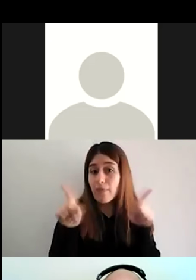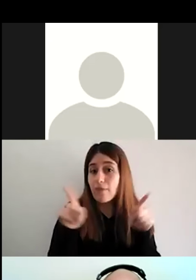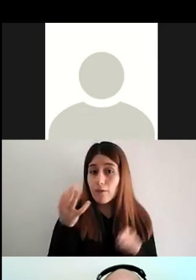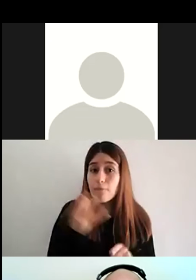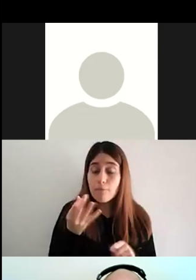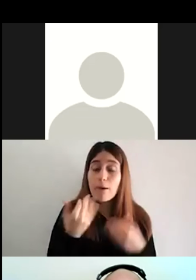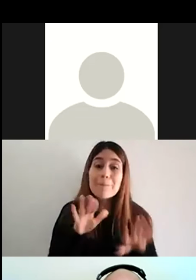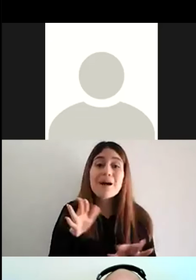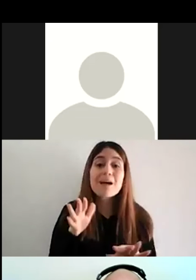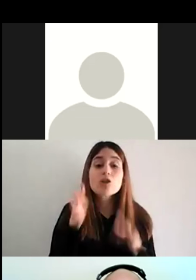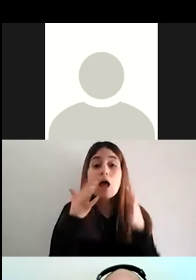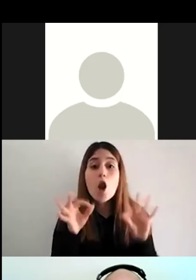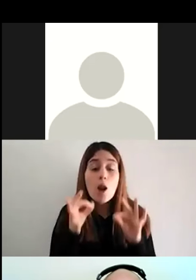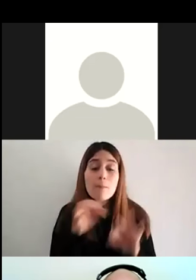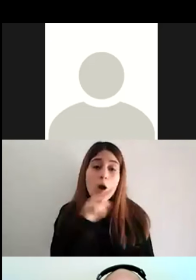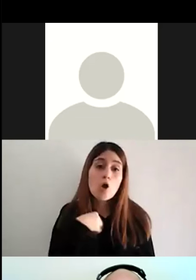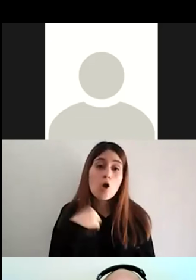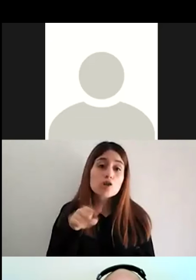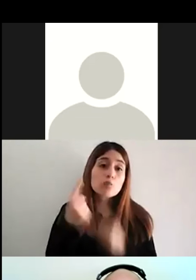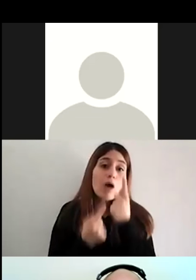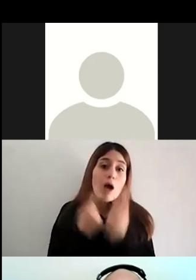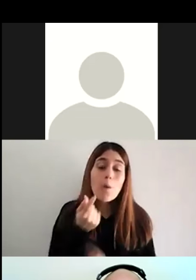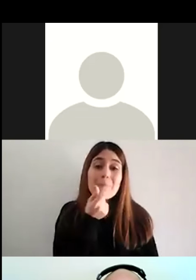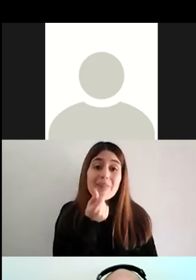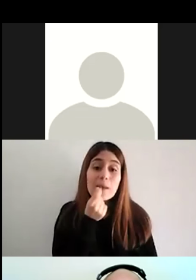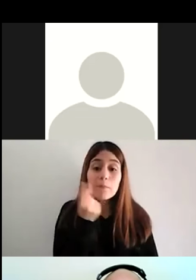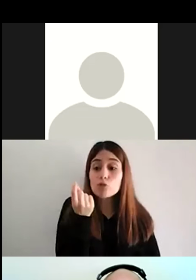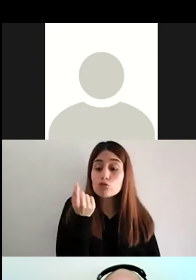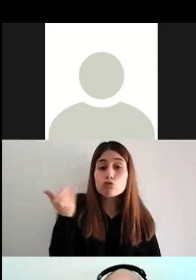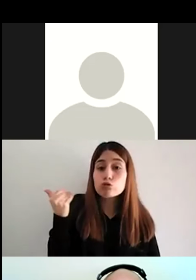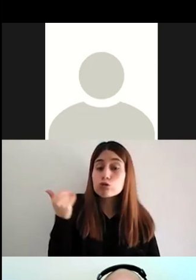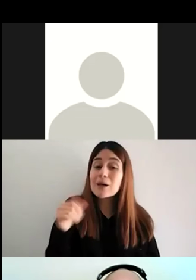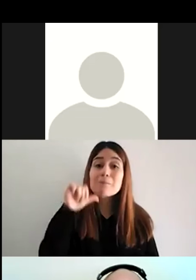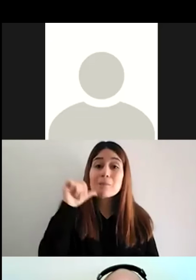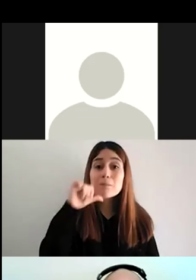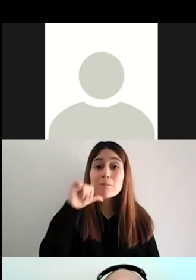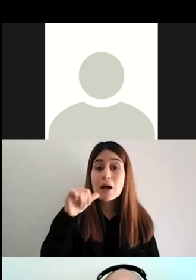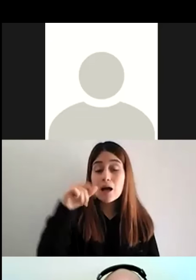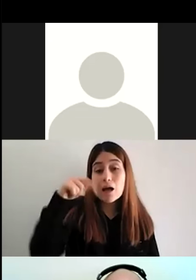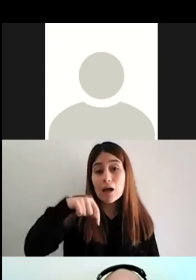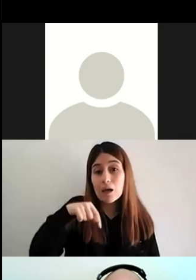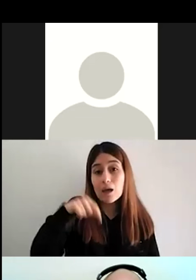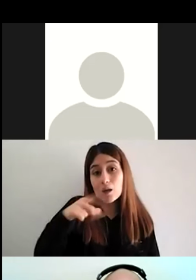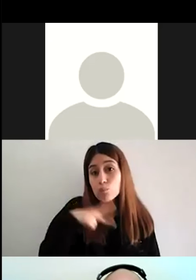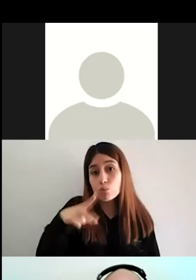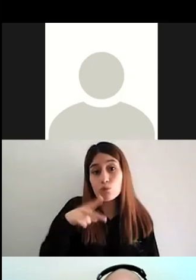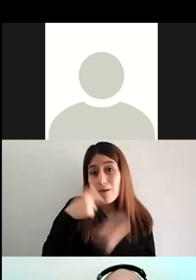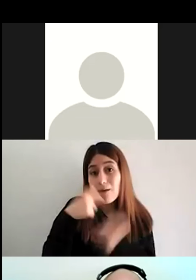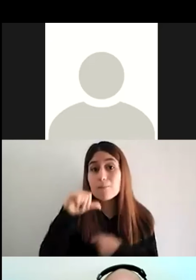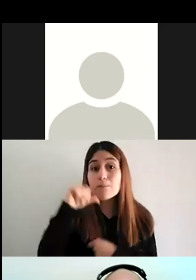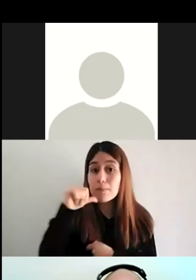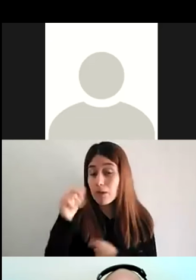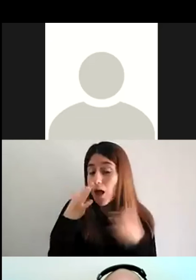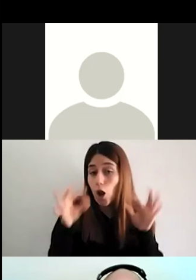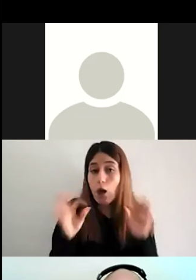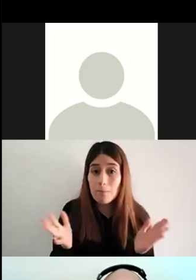mas é natural que ainda tenhamos alguns medicamentos que foram recentes que ainda não entraram no nosso mercado. Também